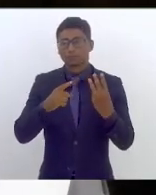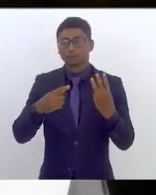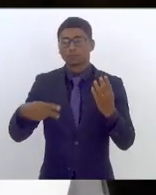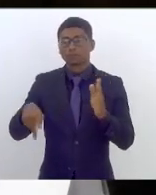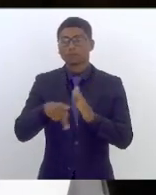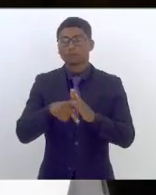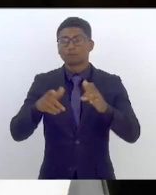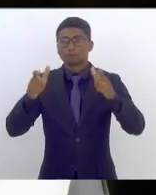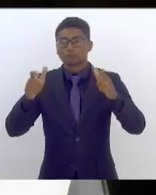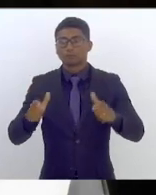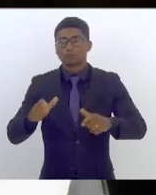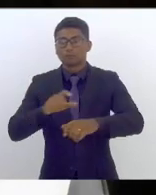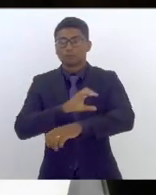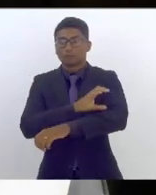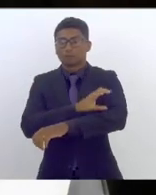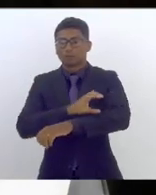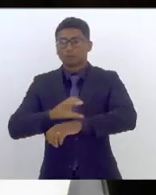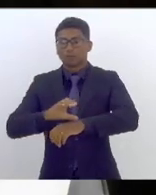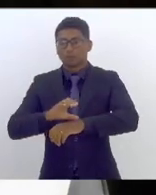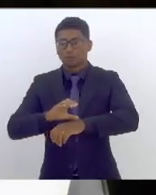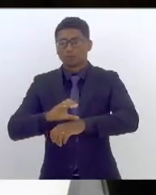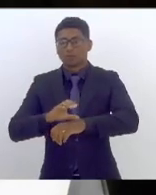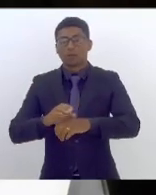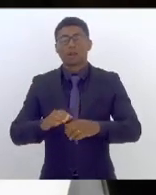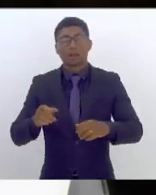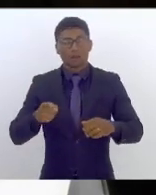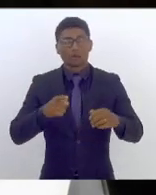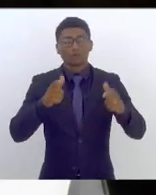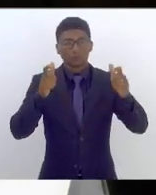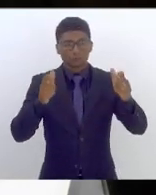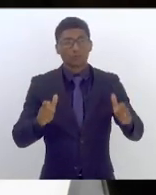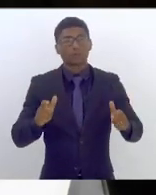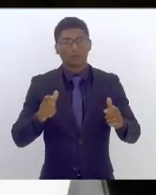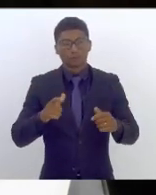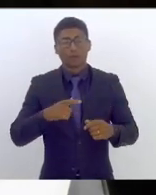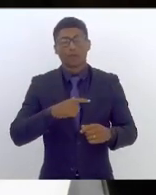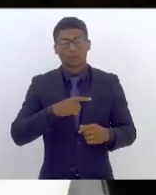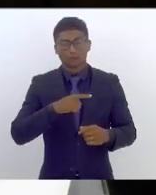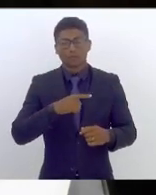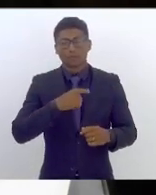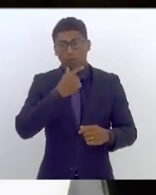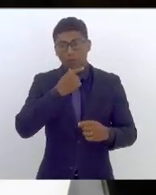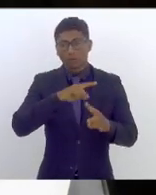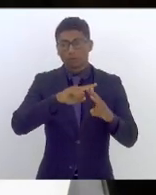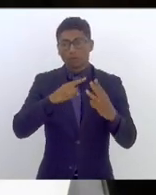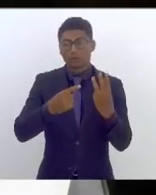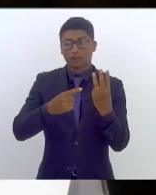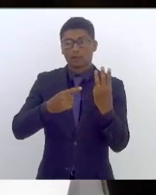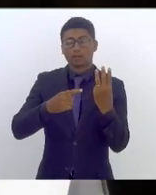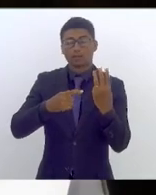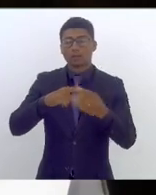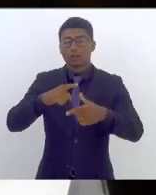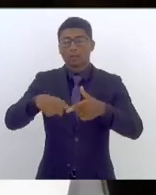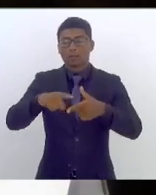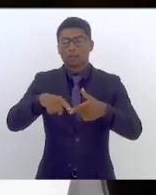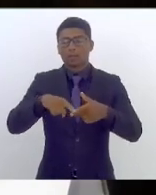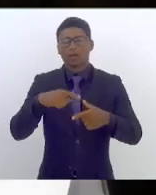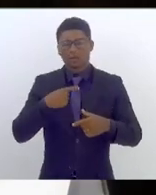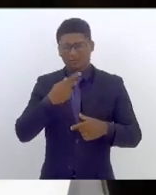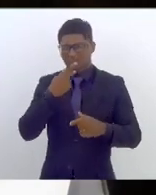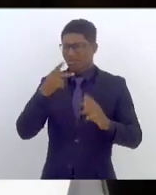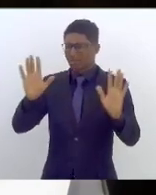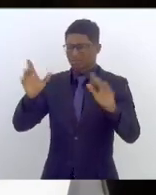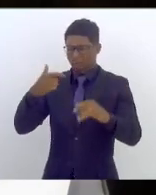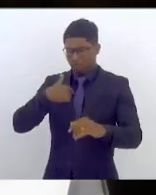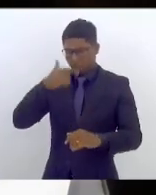lá Goitacazes nosso querido Campos e eu peguei e falei assim ah pode deixar que eu